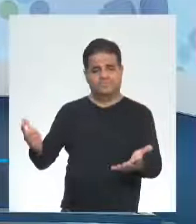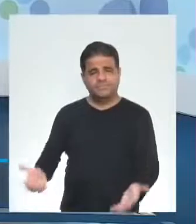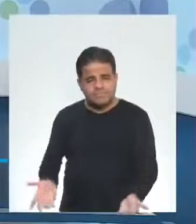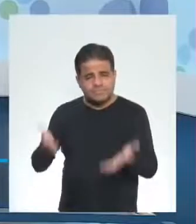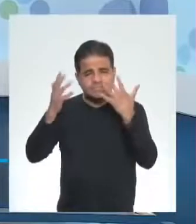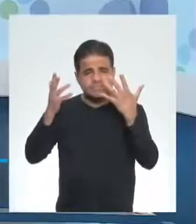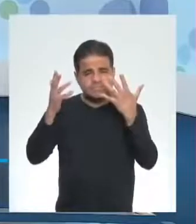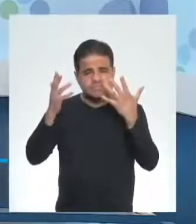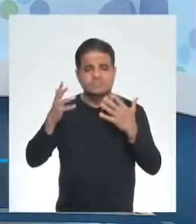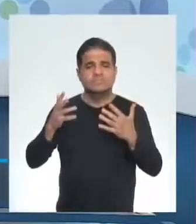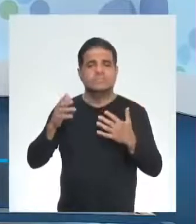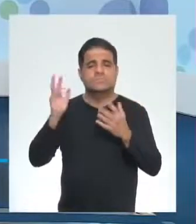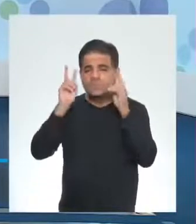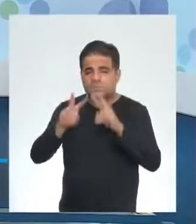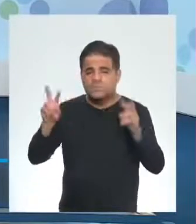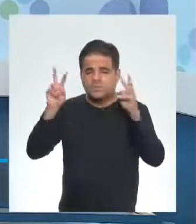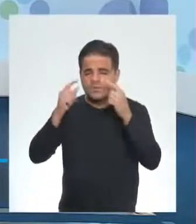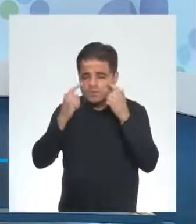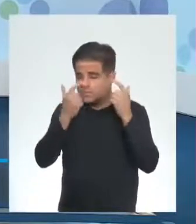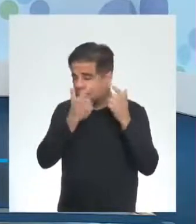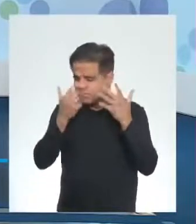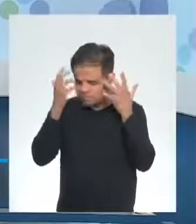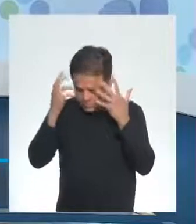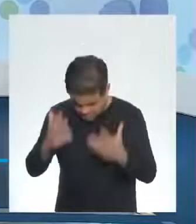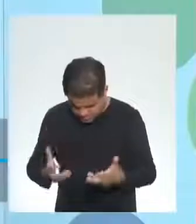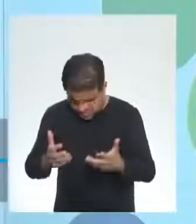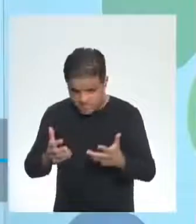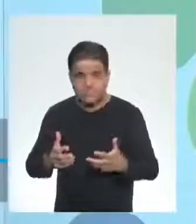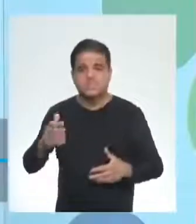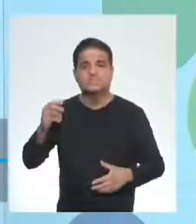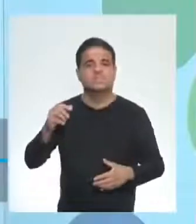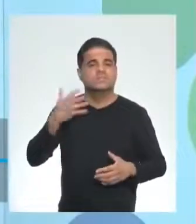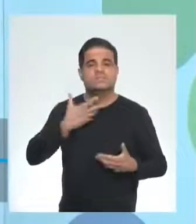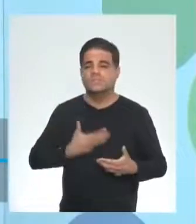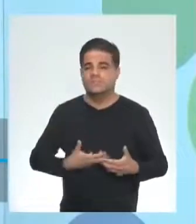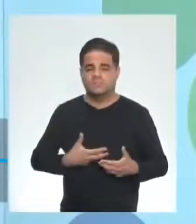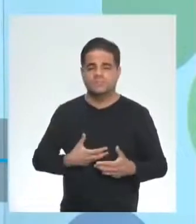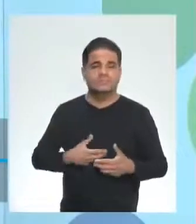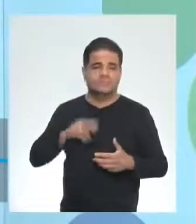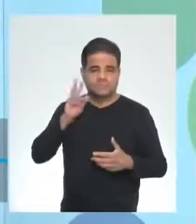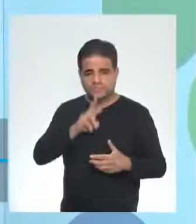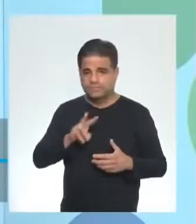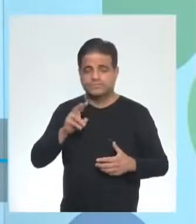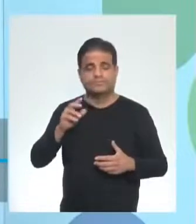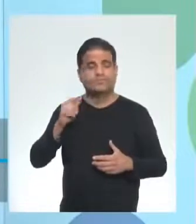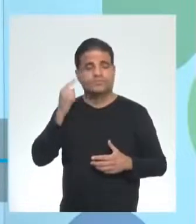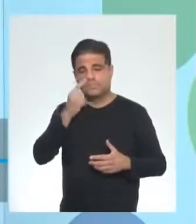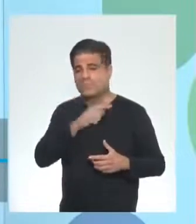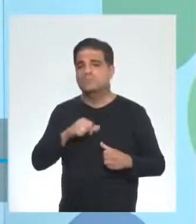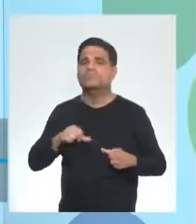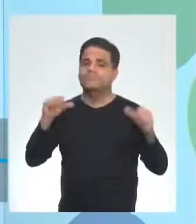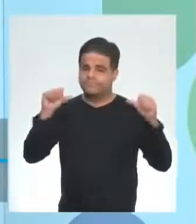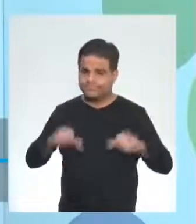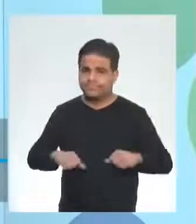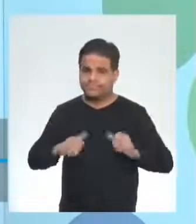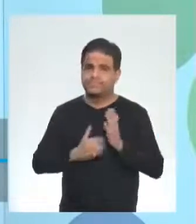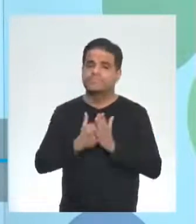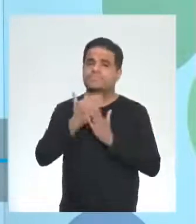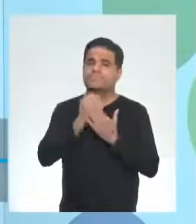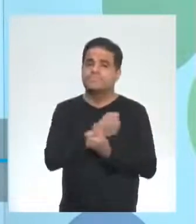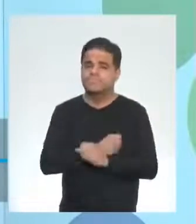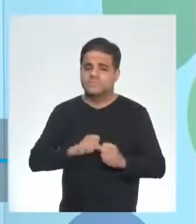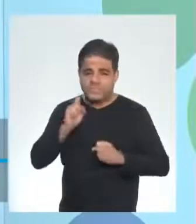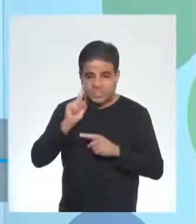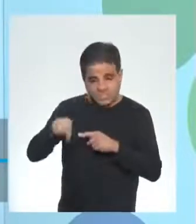poluição ali, visual, né? E aí não descansa muito a visão, e aí acaba também aumentando o estresse no